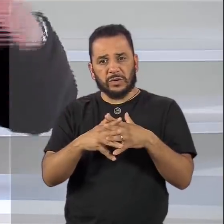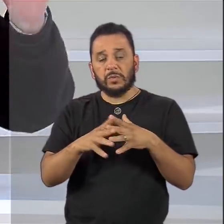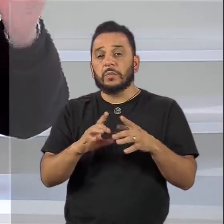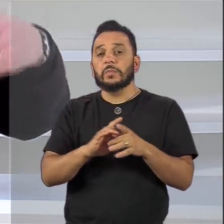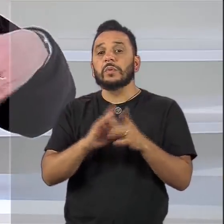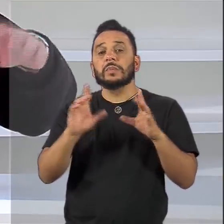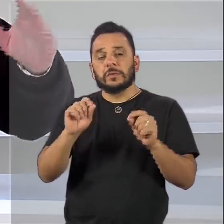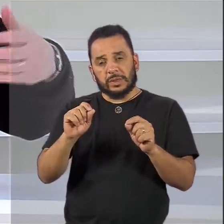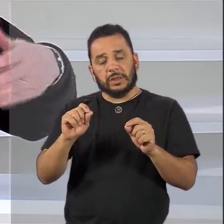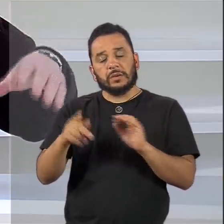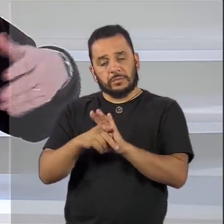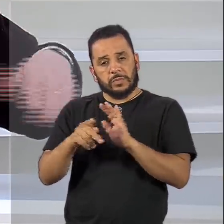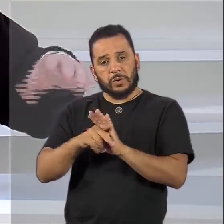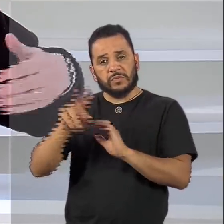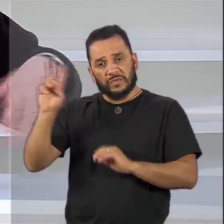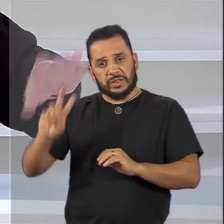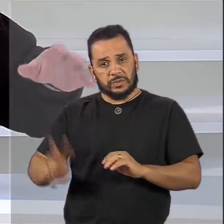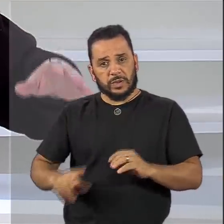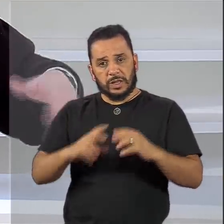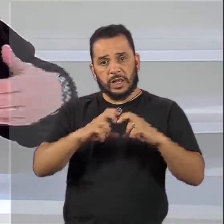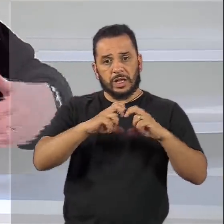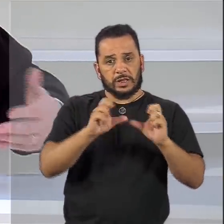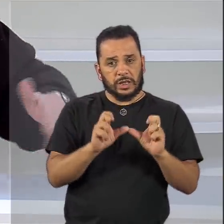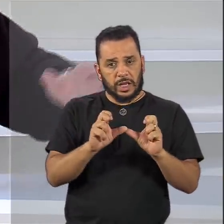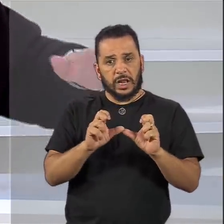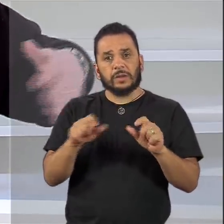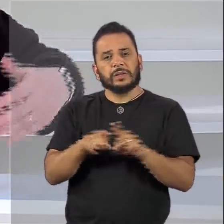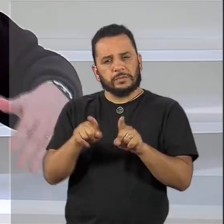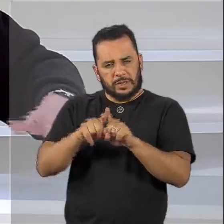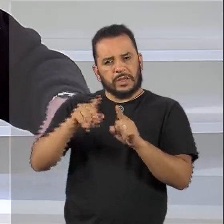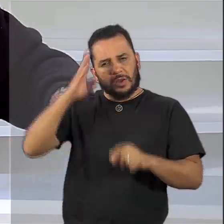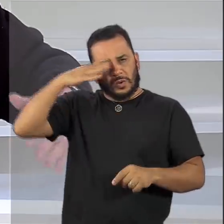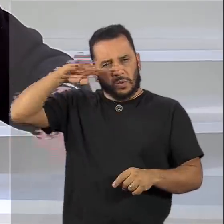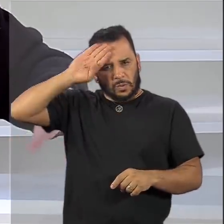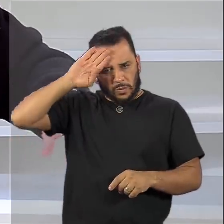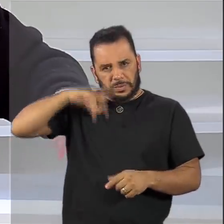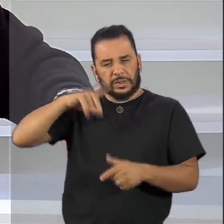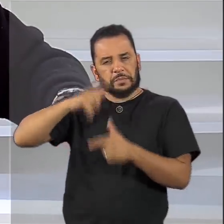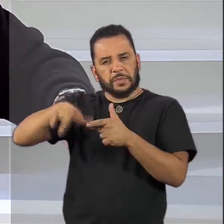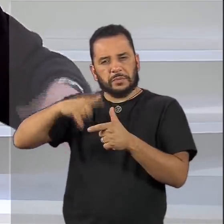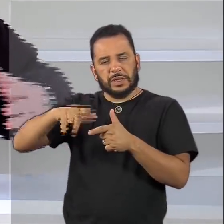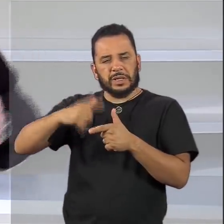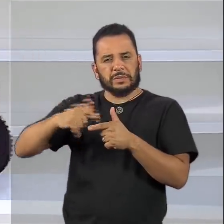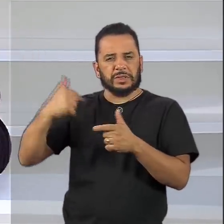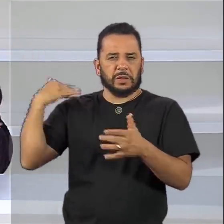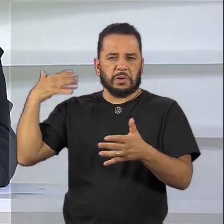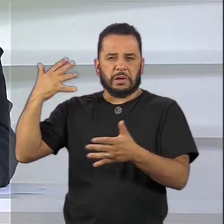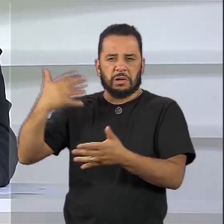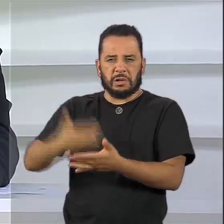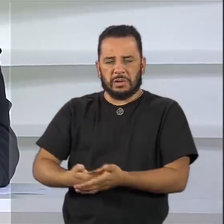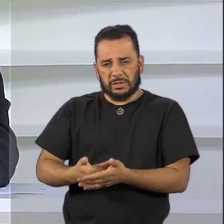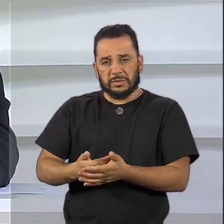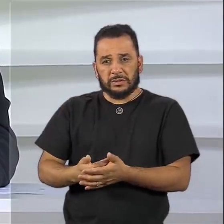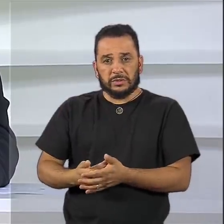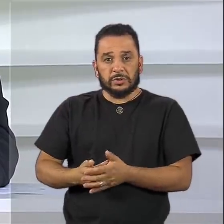Nicarágua, além de Cuba, que já é um problema crônico, antigo, etc., que também está começando até a fazer reformas e tal, né? Tirou o comunismo da Constituição. Tirou o comunismo,